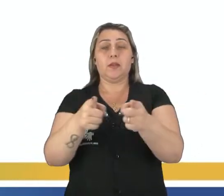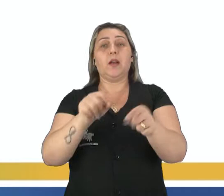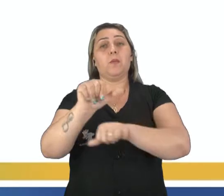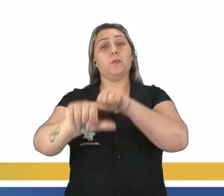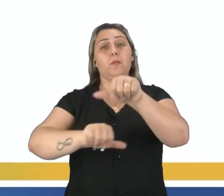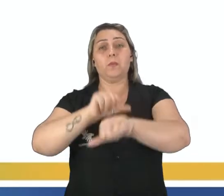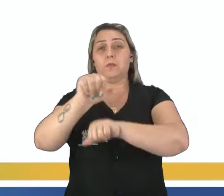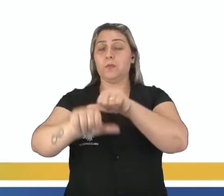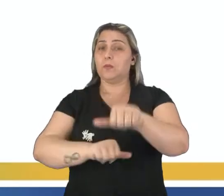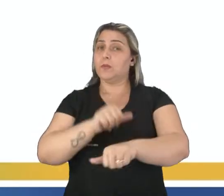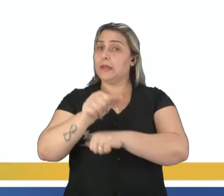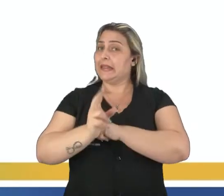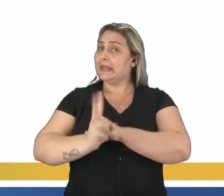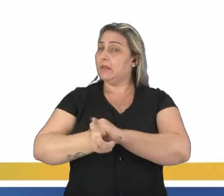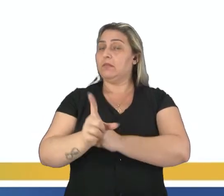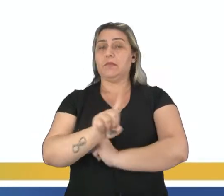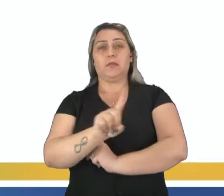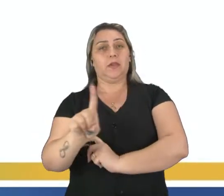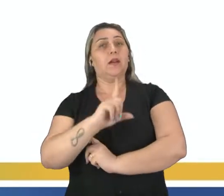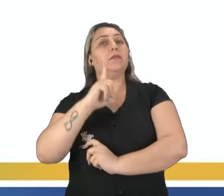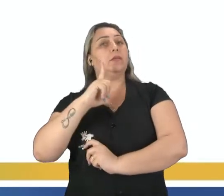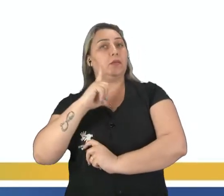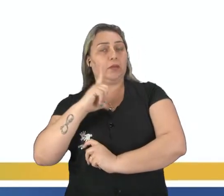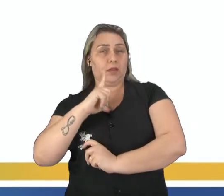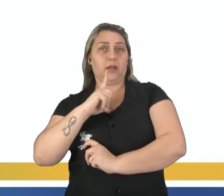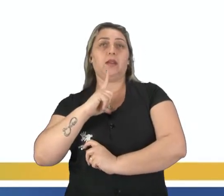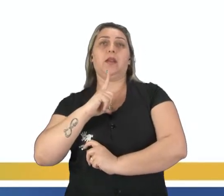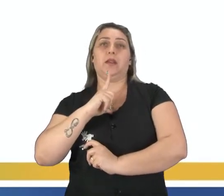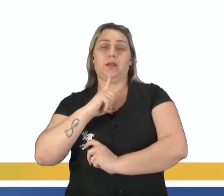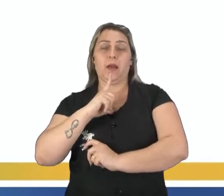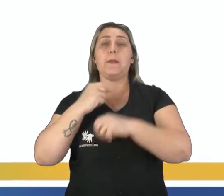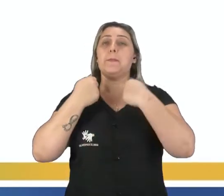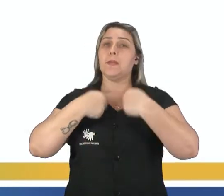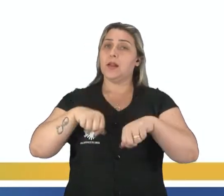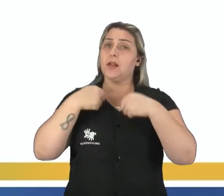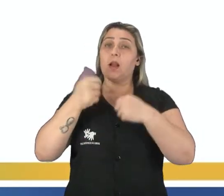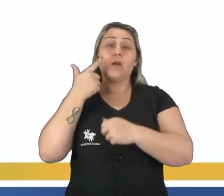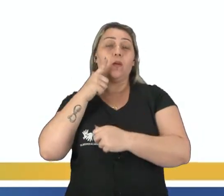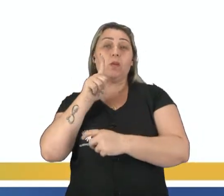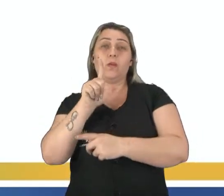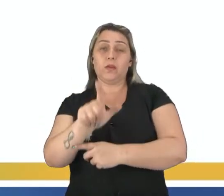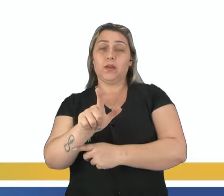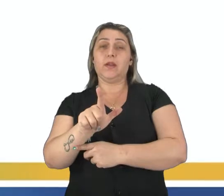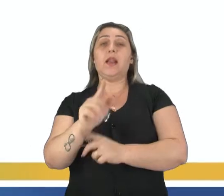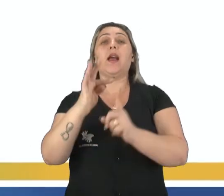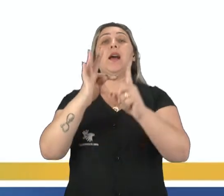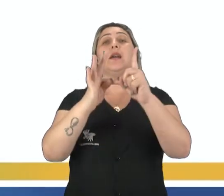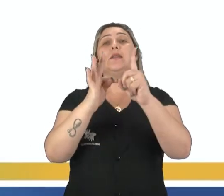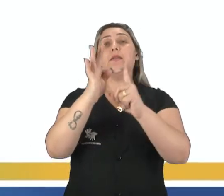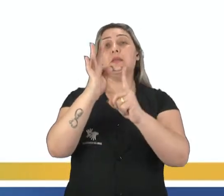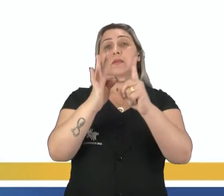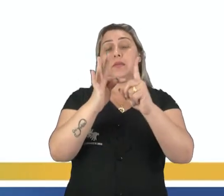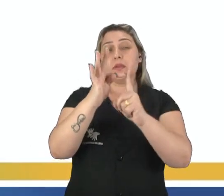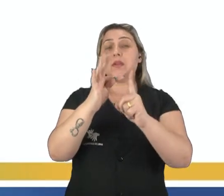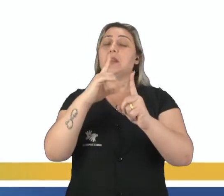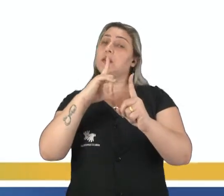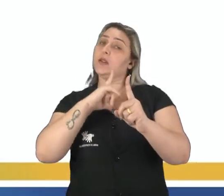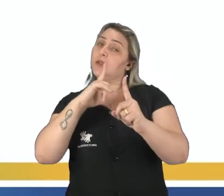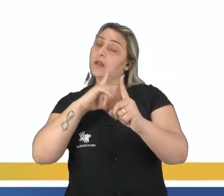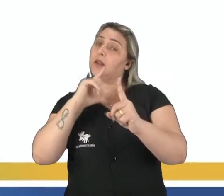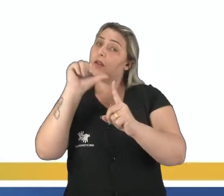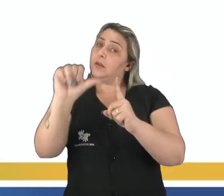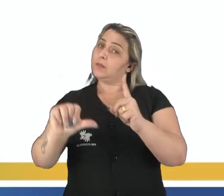mudança de estado. Tem pontos ali em que o corpo vai precisar alcançar pontos de temperatura para que haja